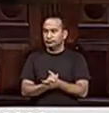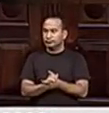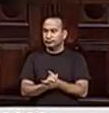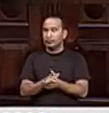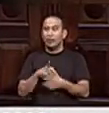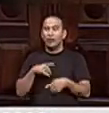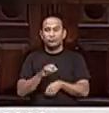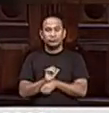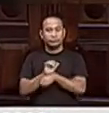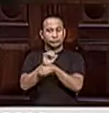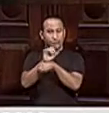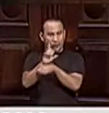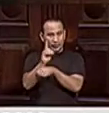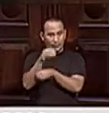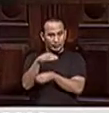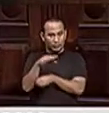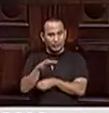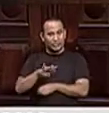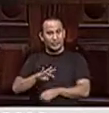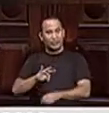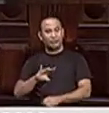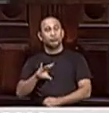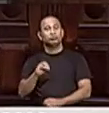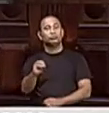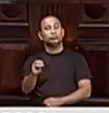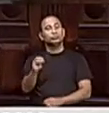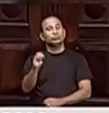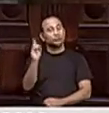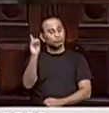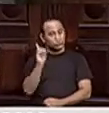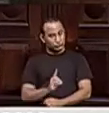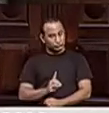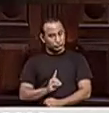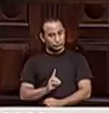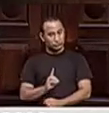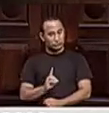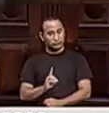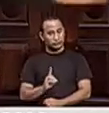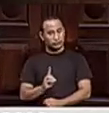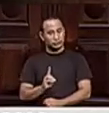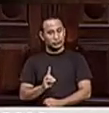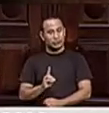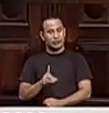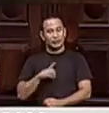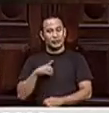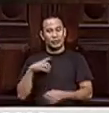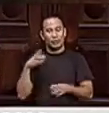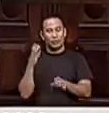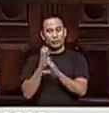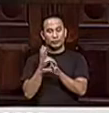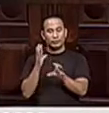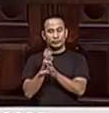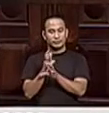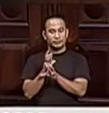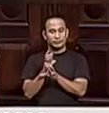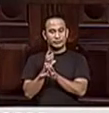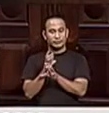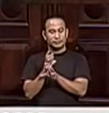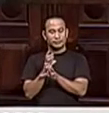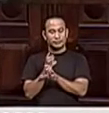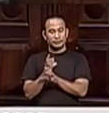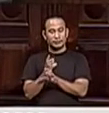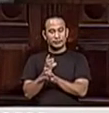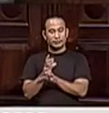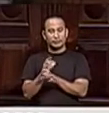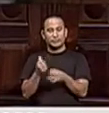ao Estado democrático de direito, com o patrocínio sempre dos meios de comunicação dominantes.